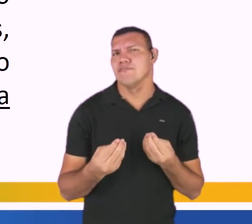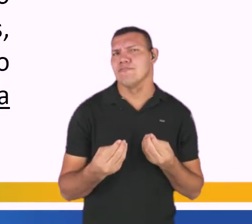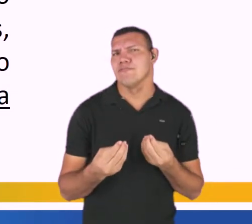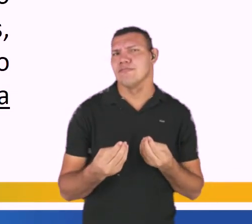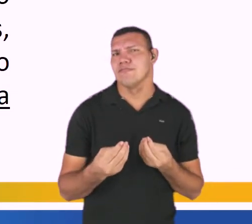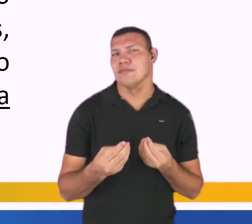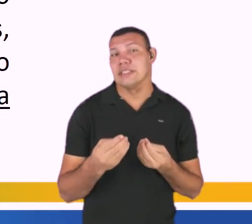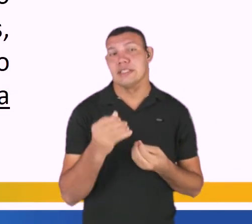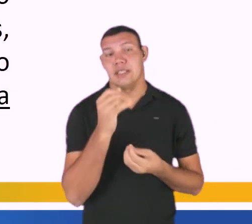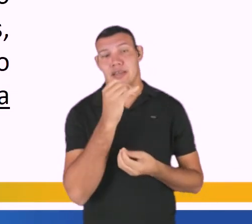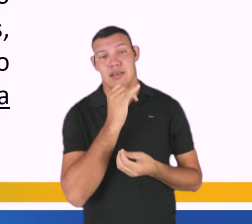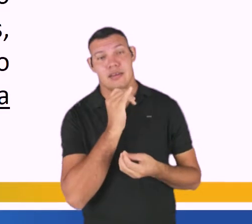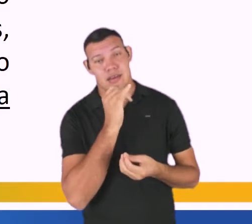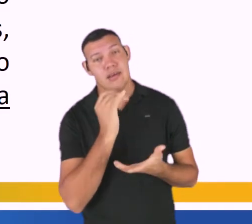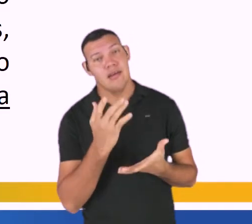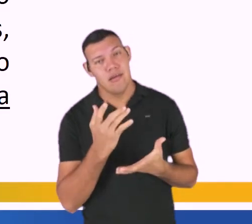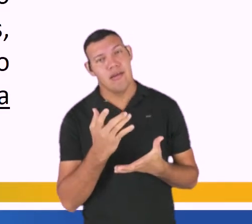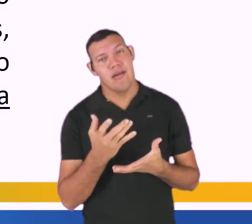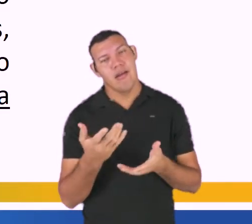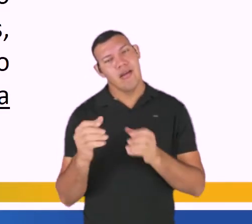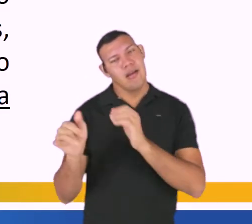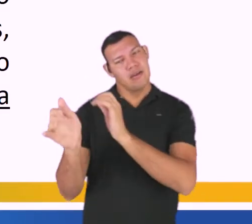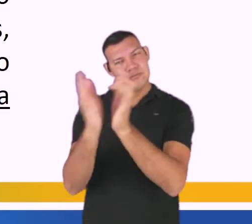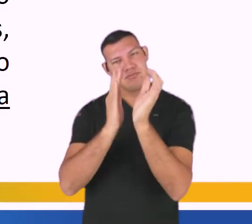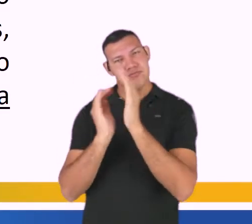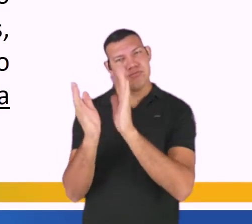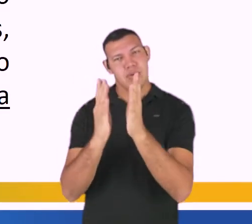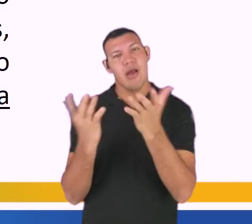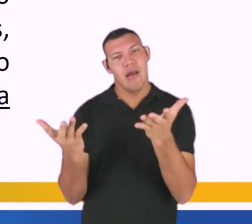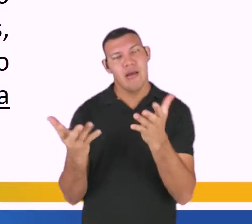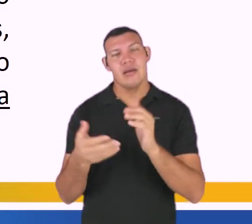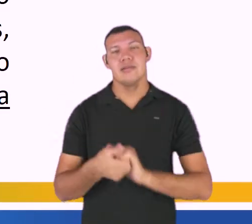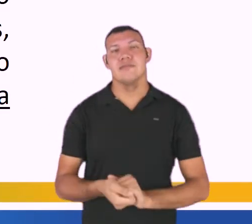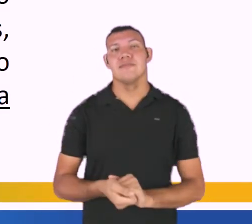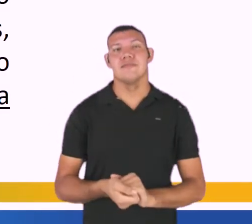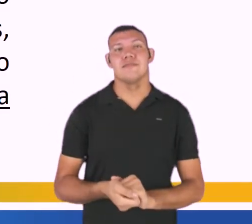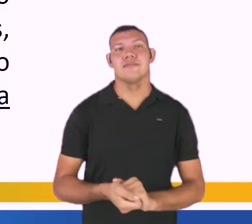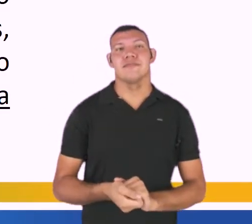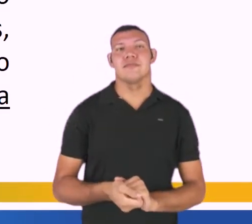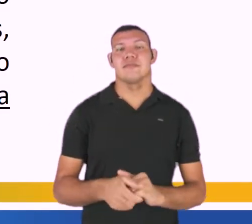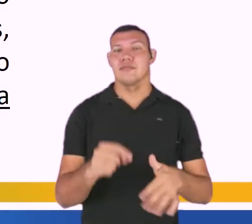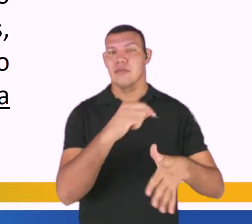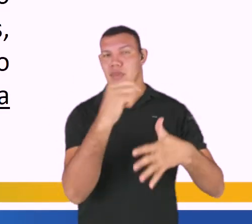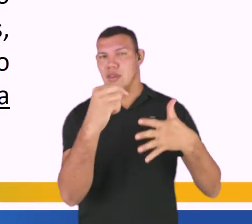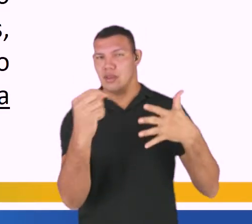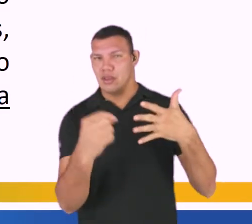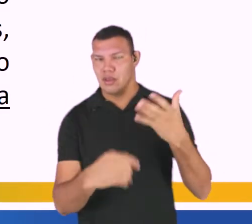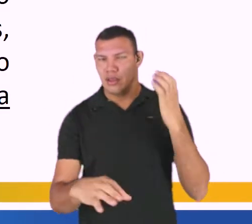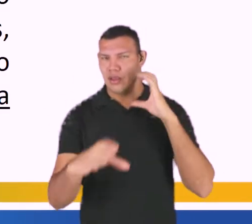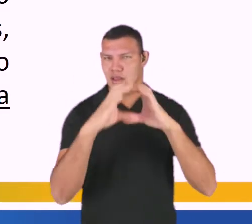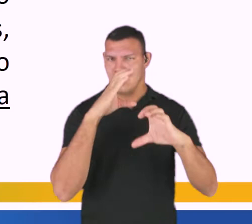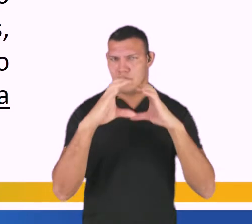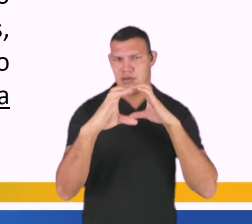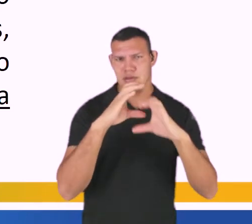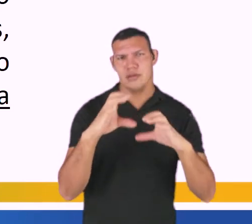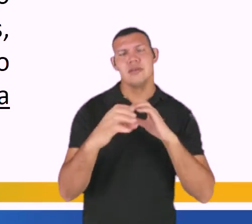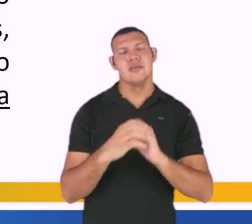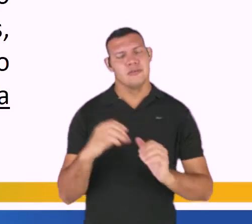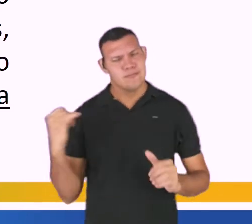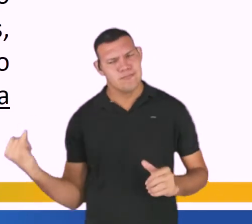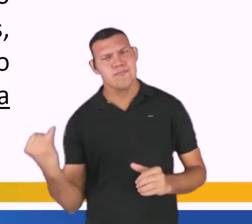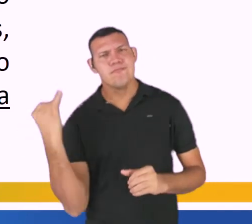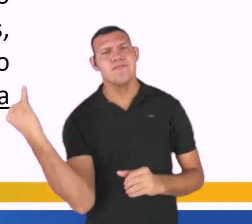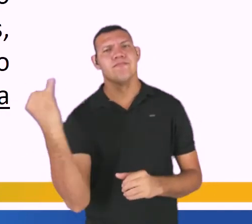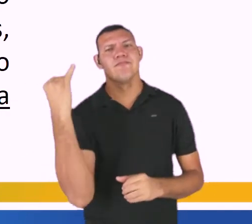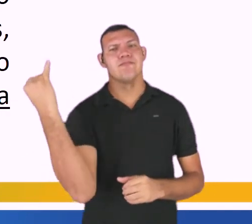é onde entra o entendimento de linguagem que nós estamos vendo, tá? Então, os elementos da comunicação são muito